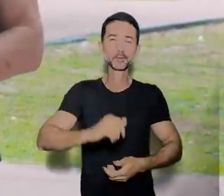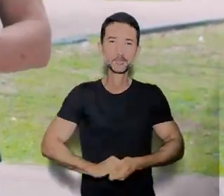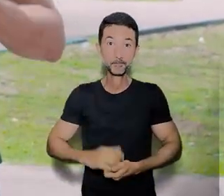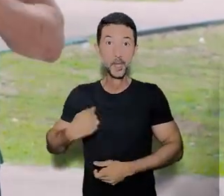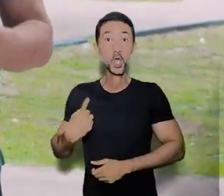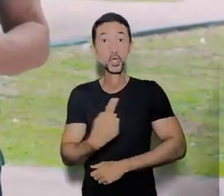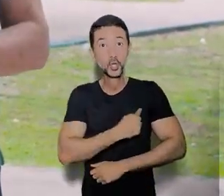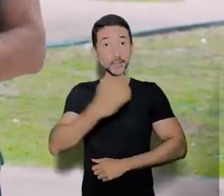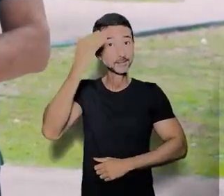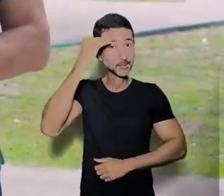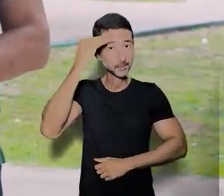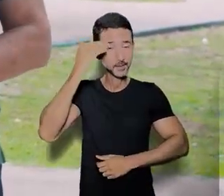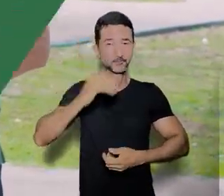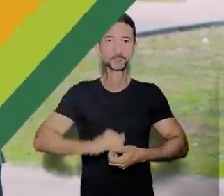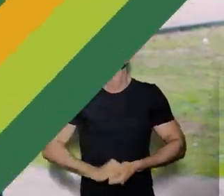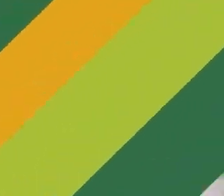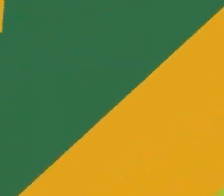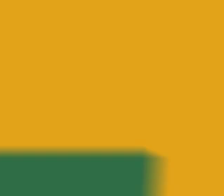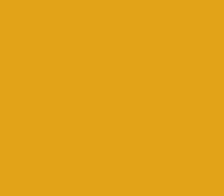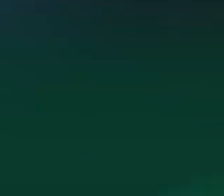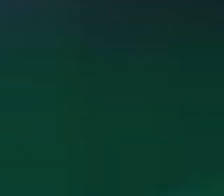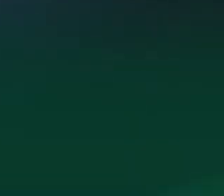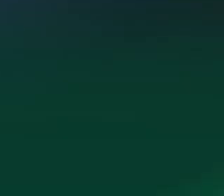você. E nós sabemos como fazer.